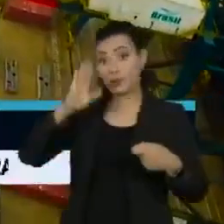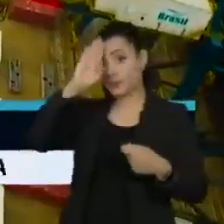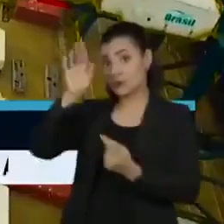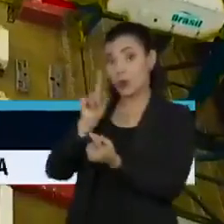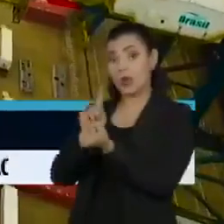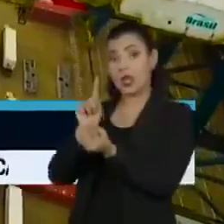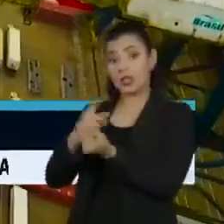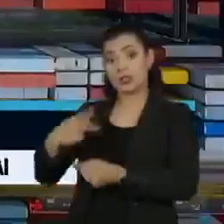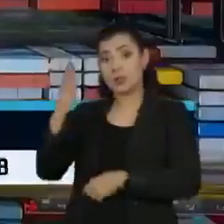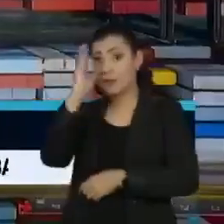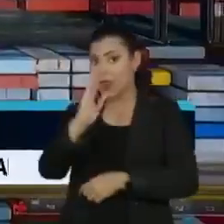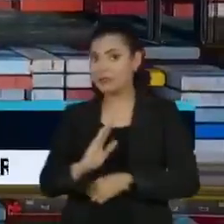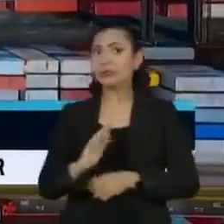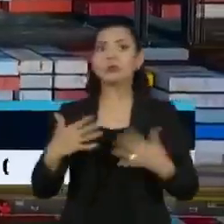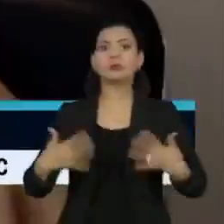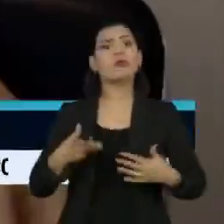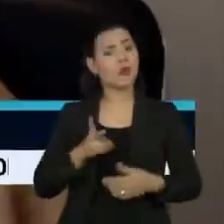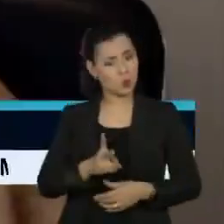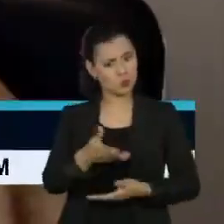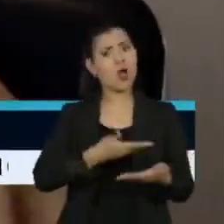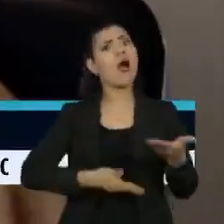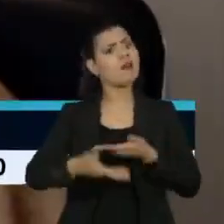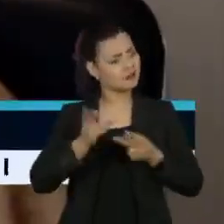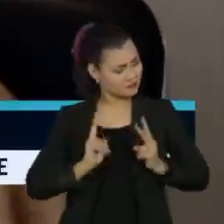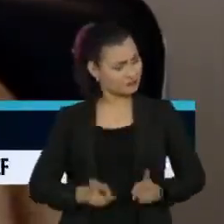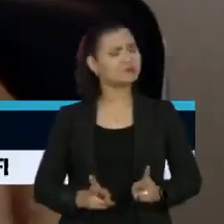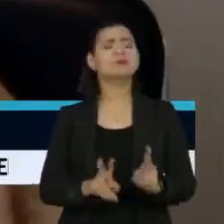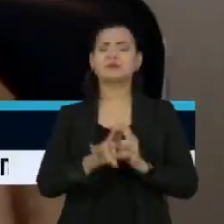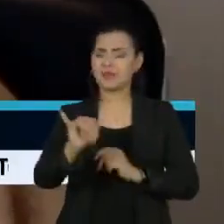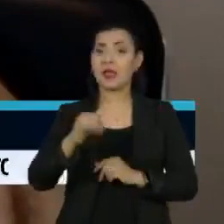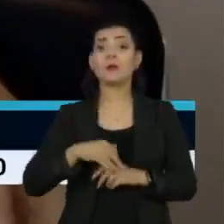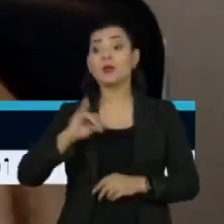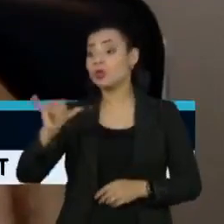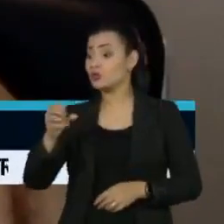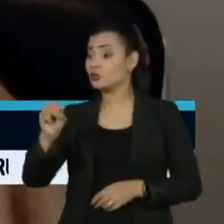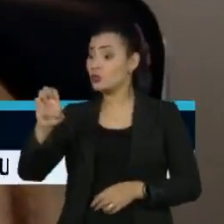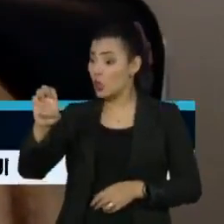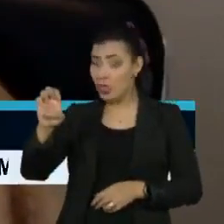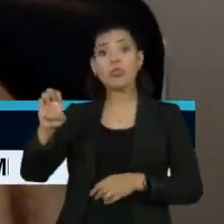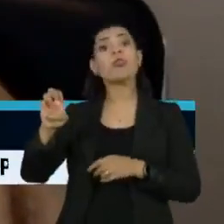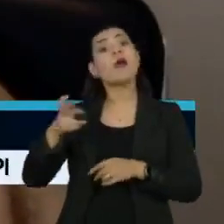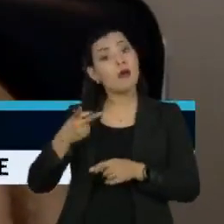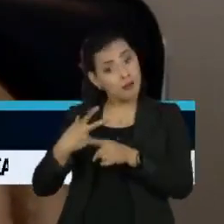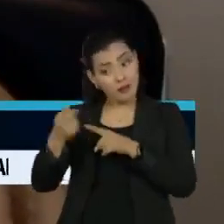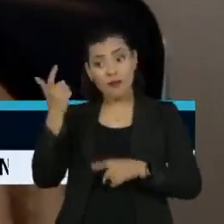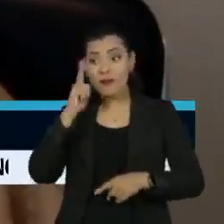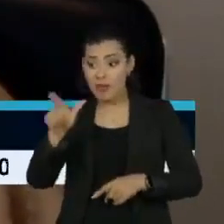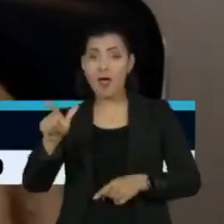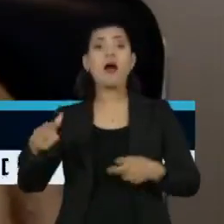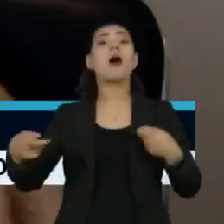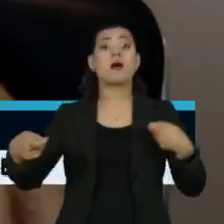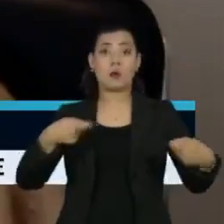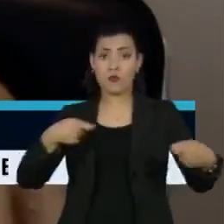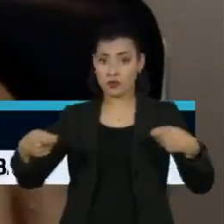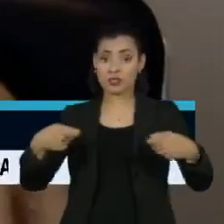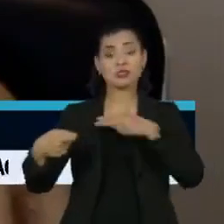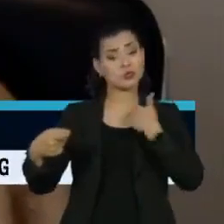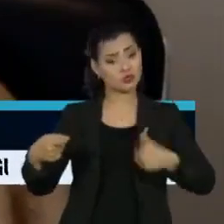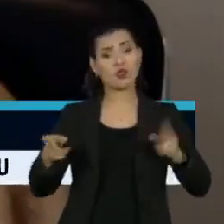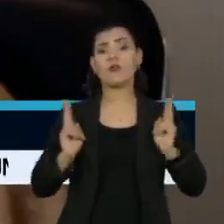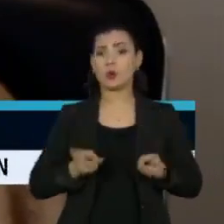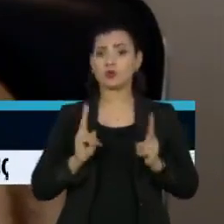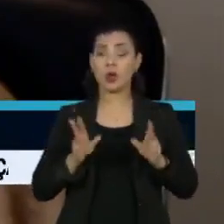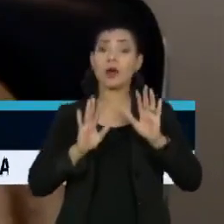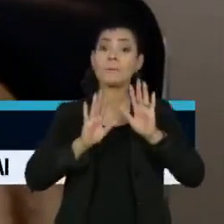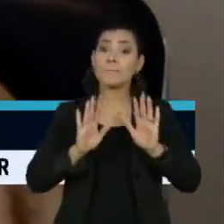dos produtos brasileiros, deve se manter. Se o Biden ganhar, a confrontação com a China vai continuar, mas